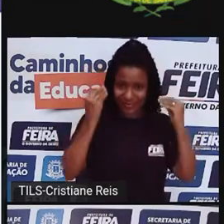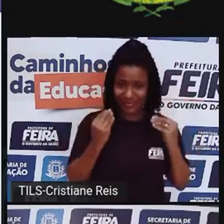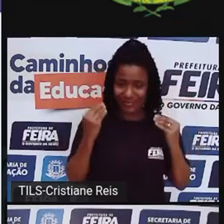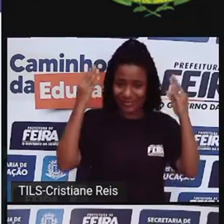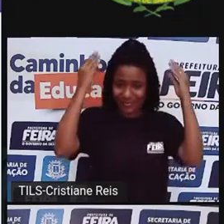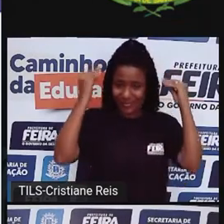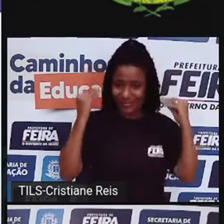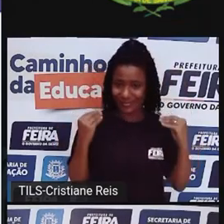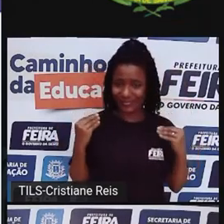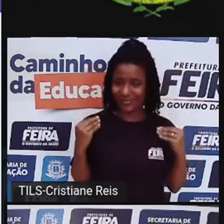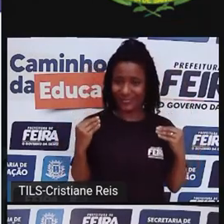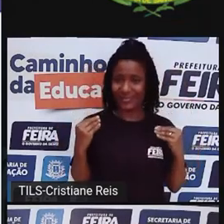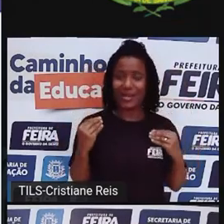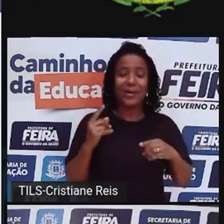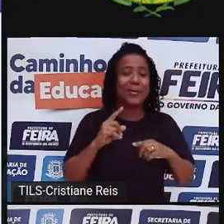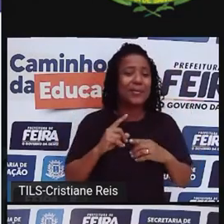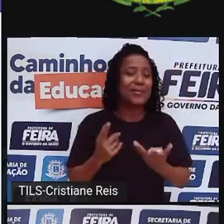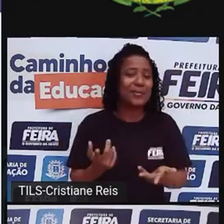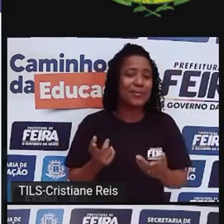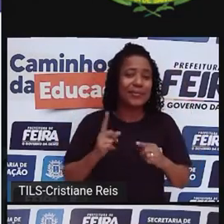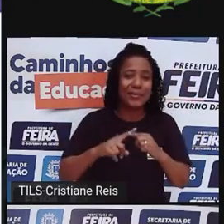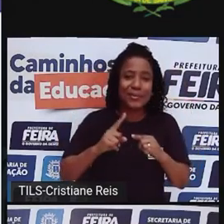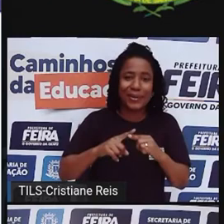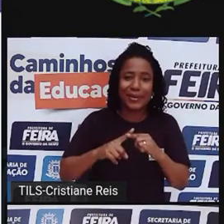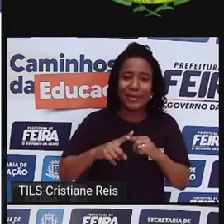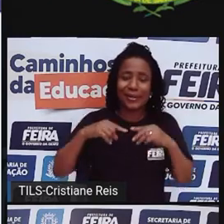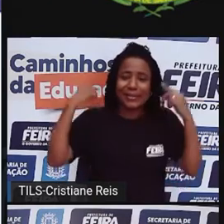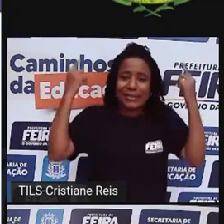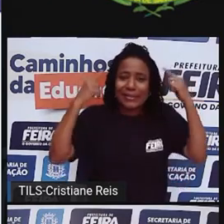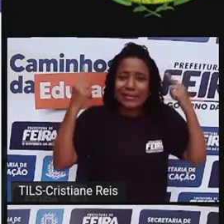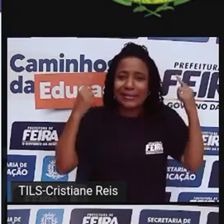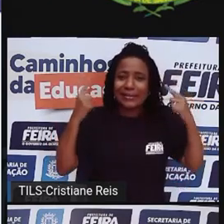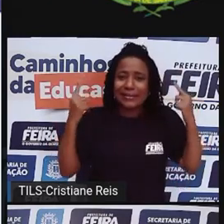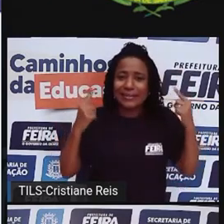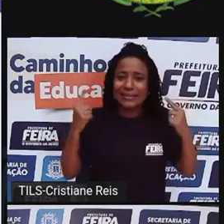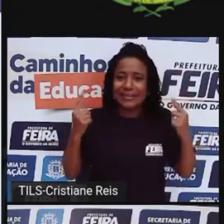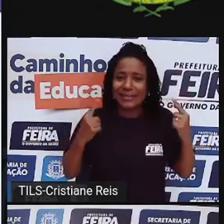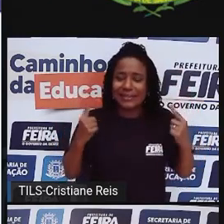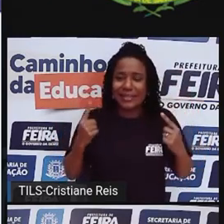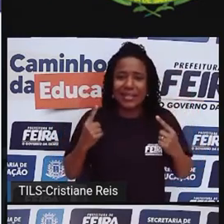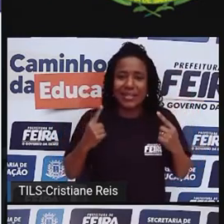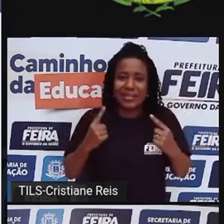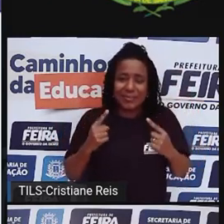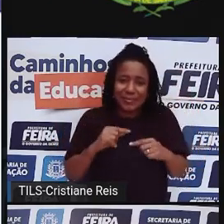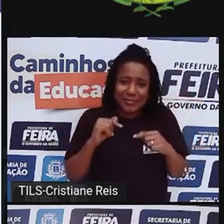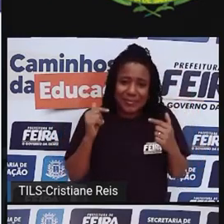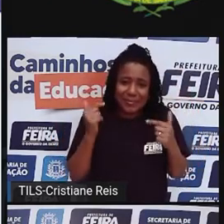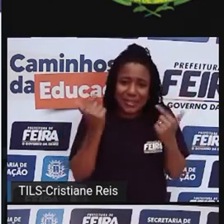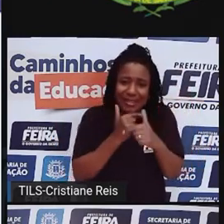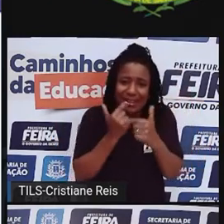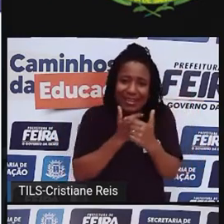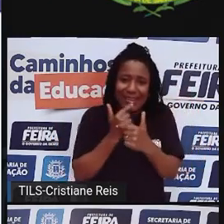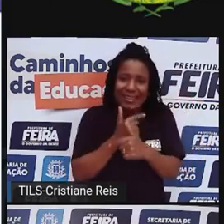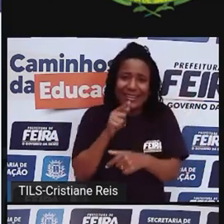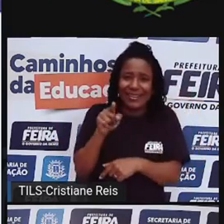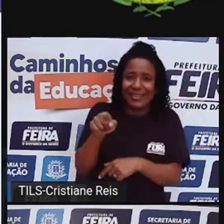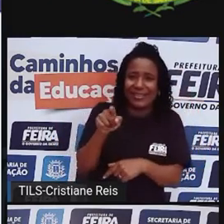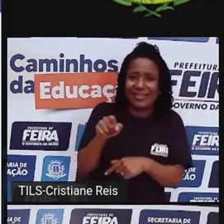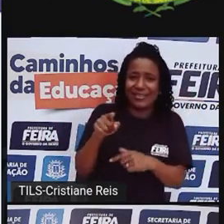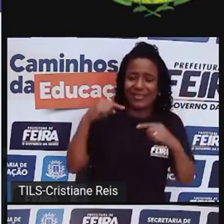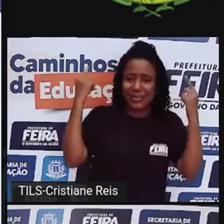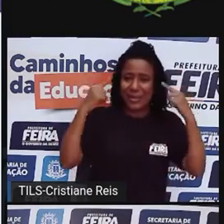creme. Por causa dos comentários que eu ouvi, que me afetavam muito, de seu cabelo é